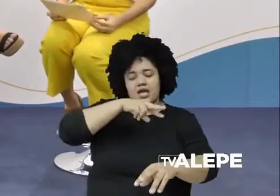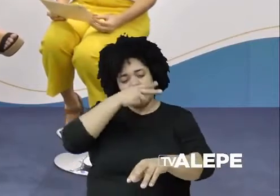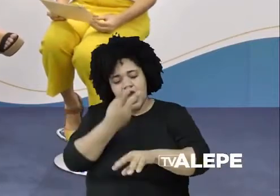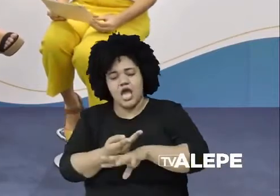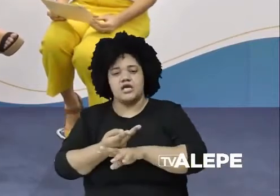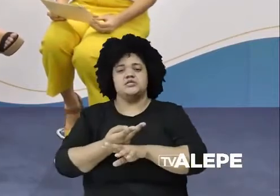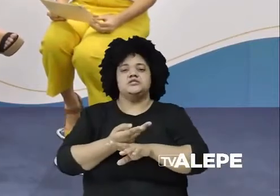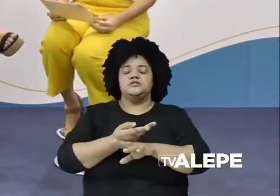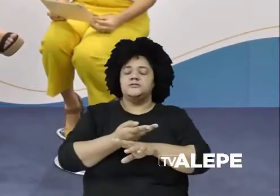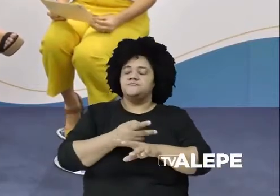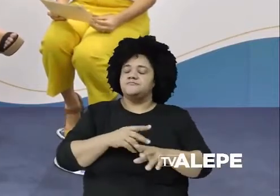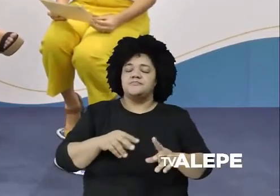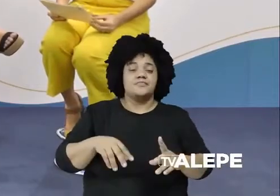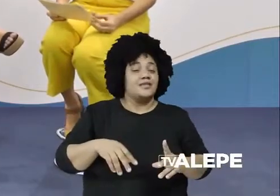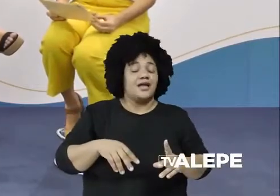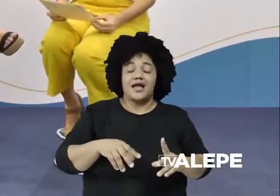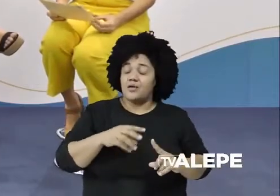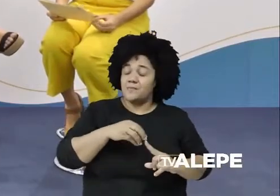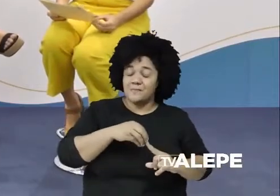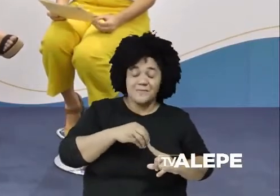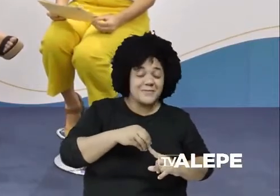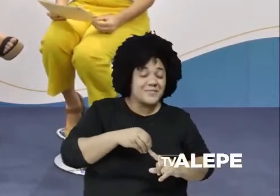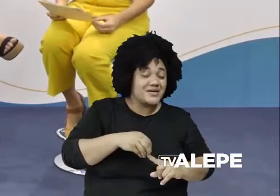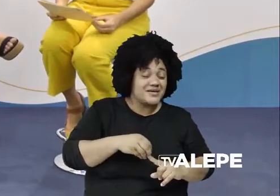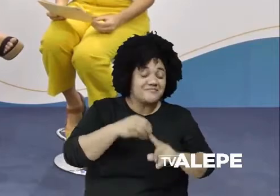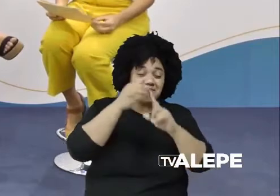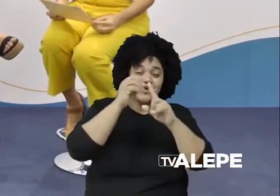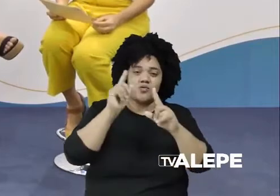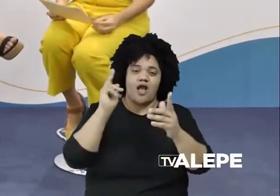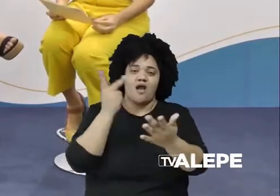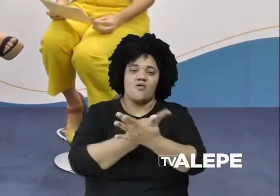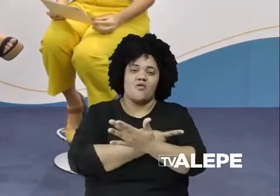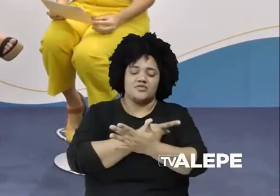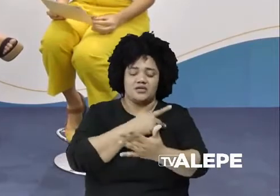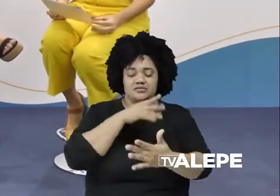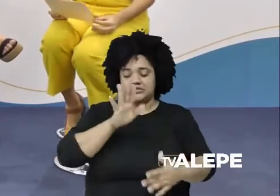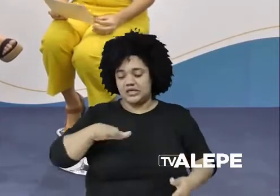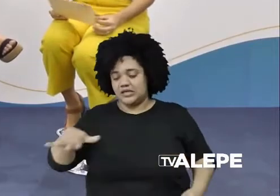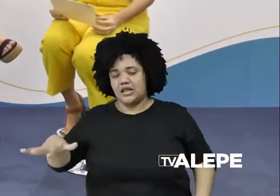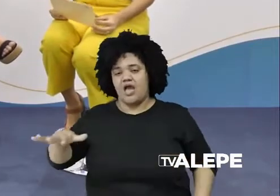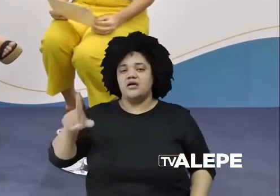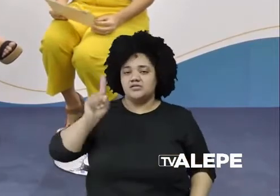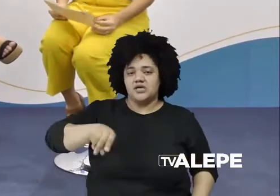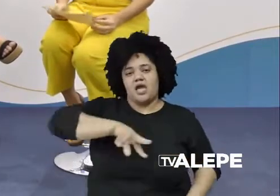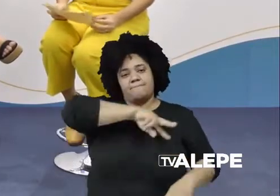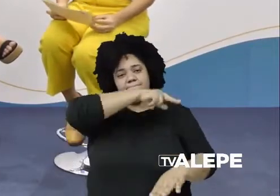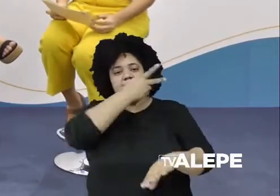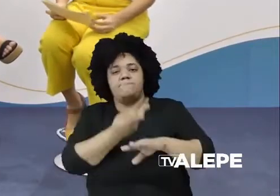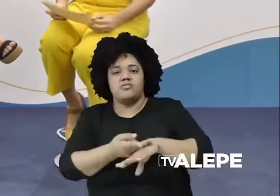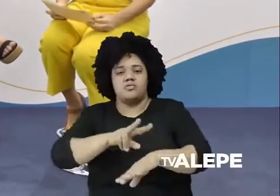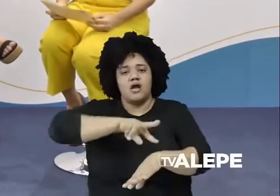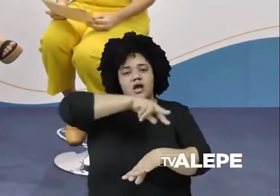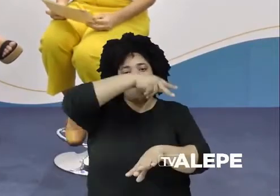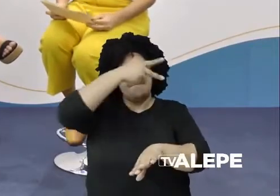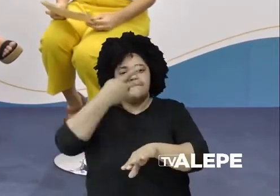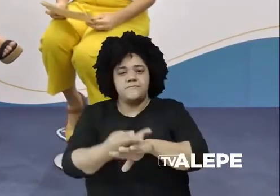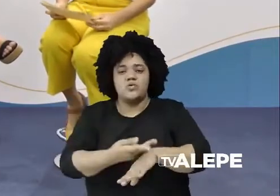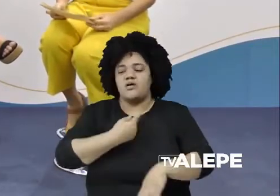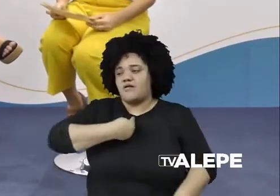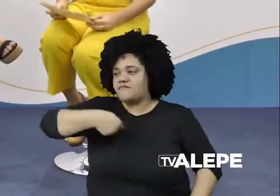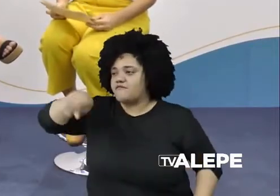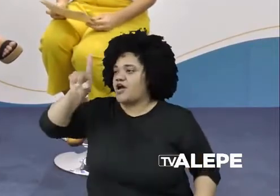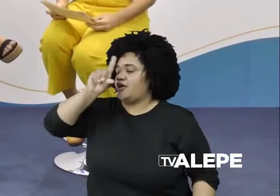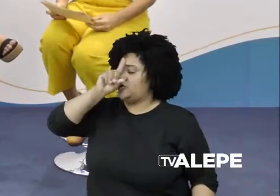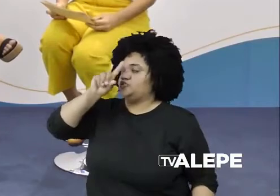o primeiro, tá em primeiro lugar, assim, em relação a acidentes com crianças, e são situações que levam muitas crianças